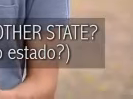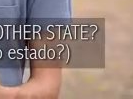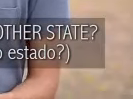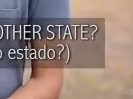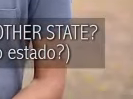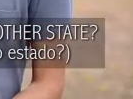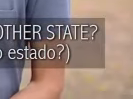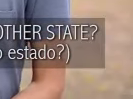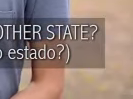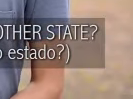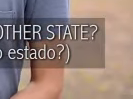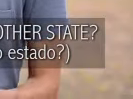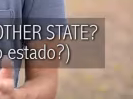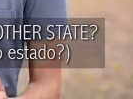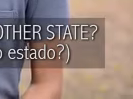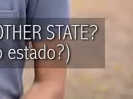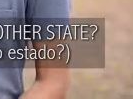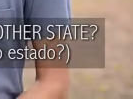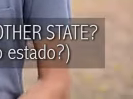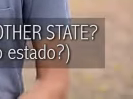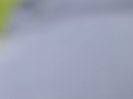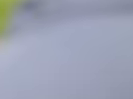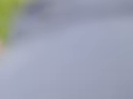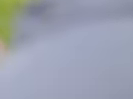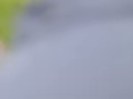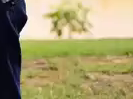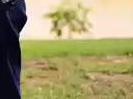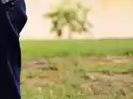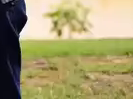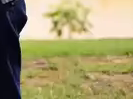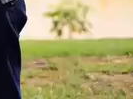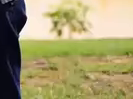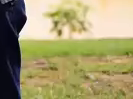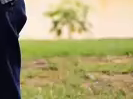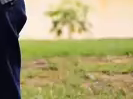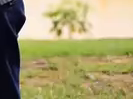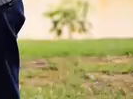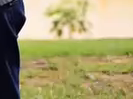And will you work here in Rondônia or in another state? I will work here.